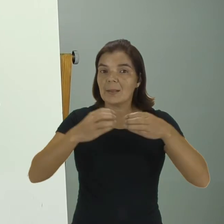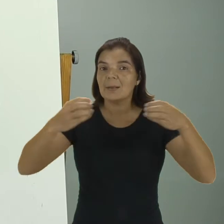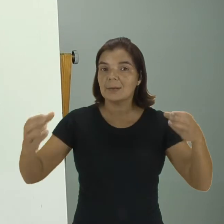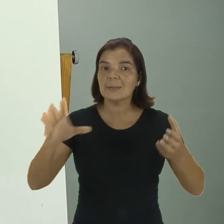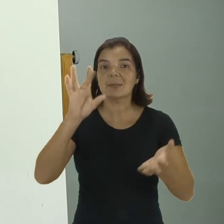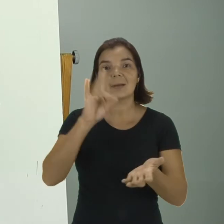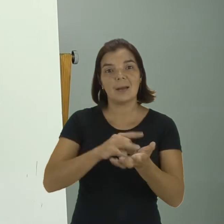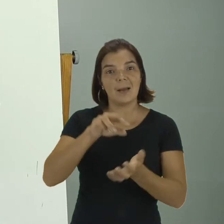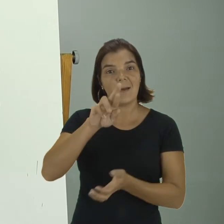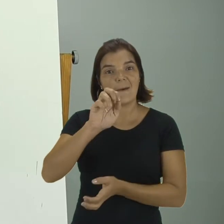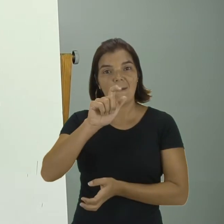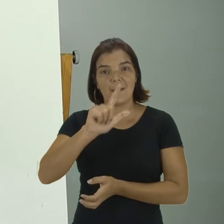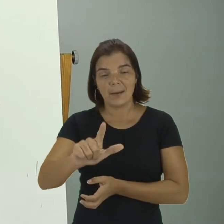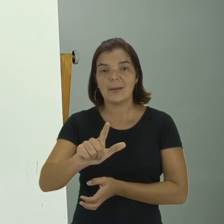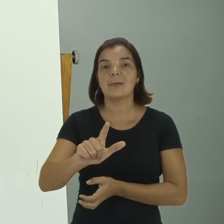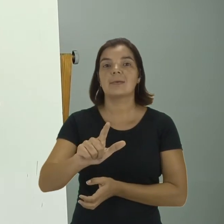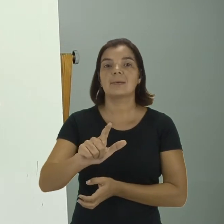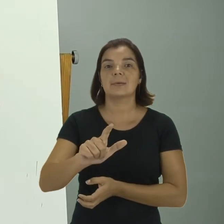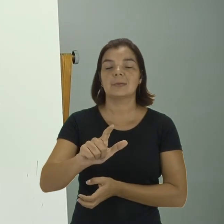real